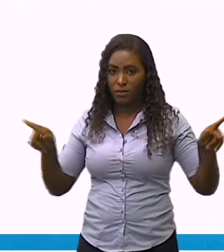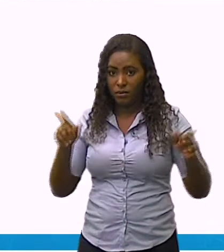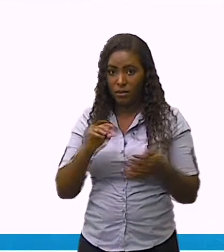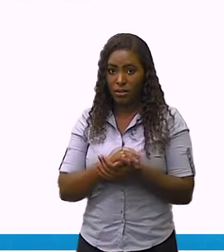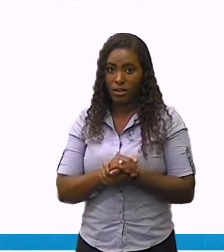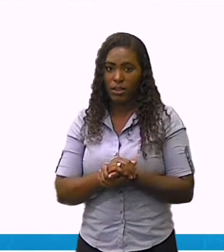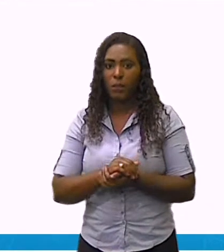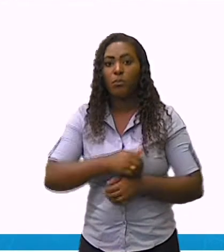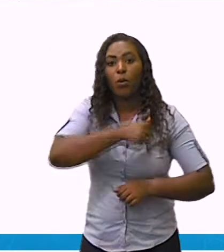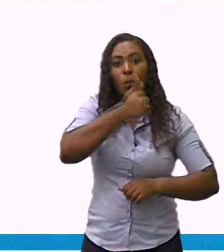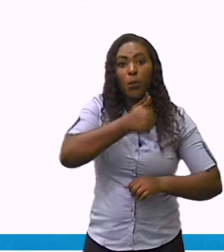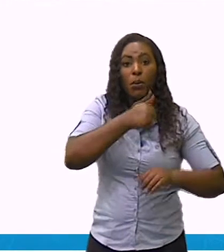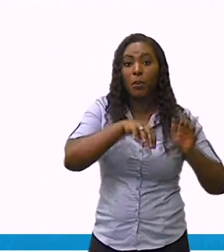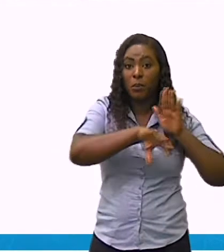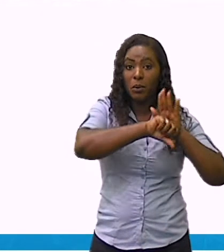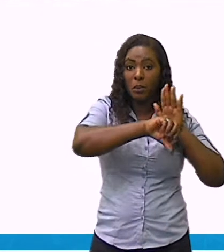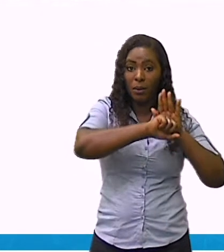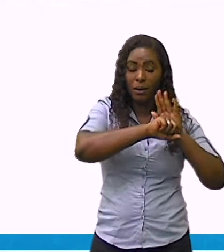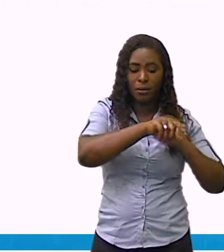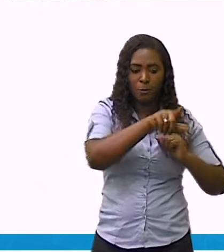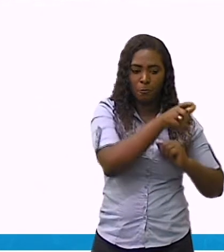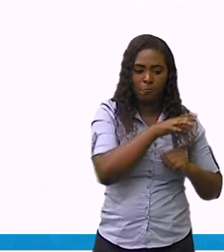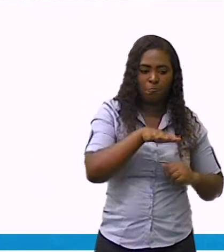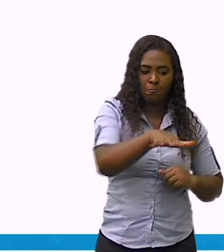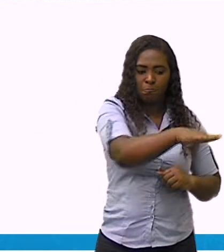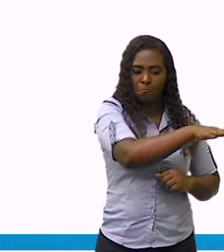espaço público. Temos a